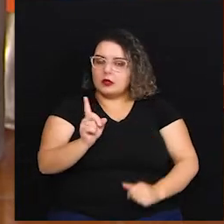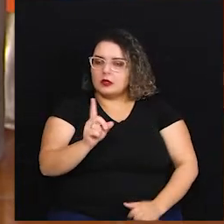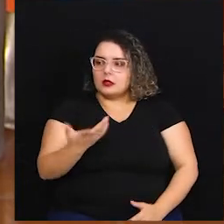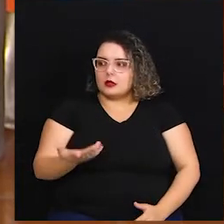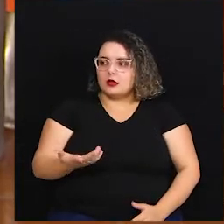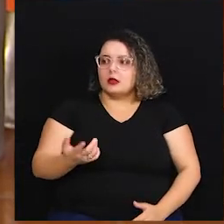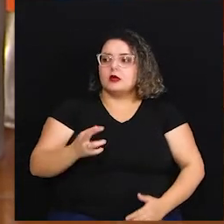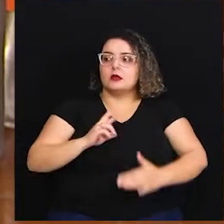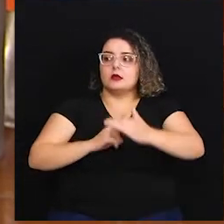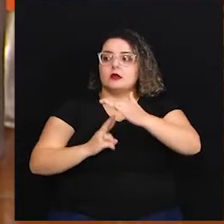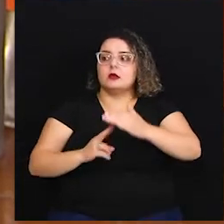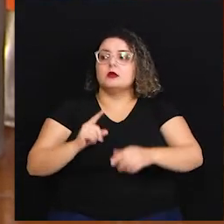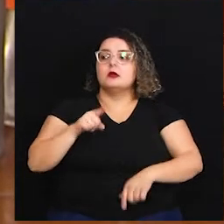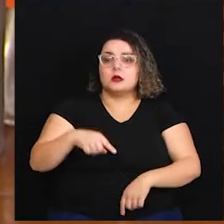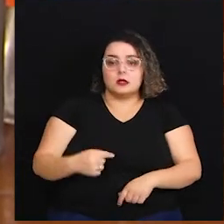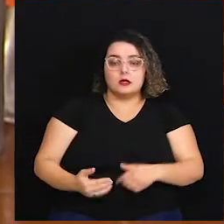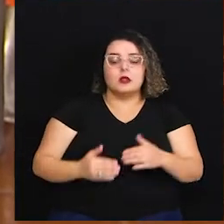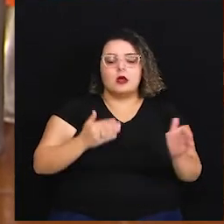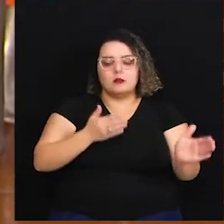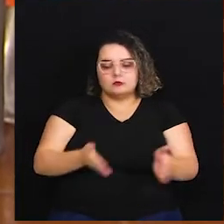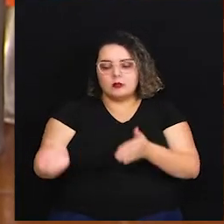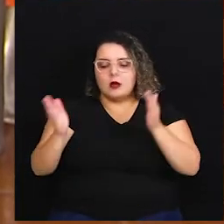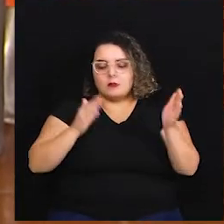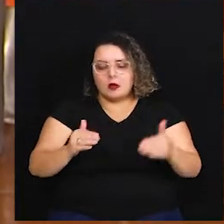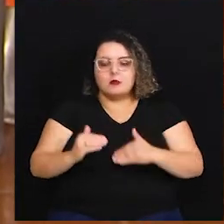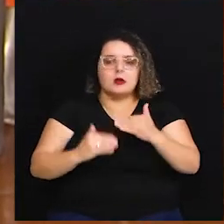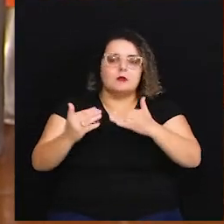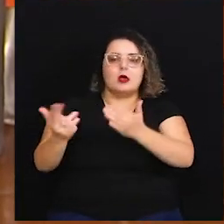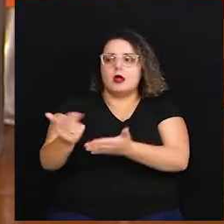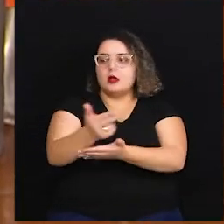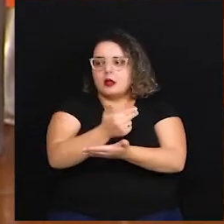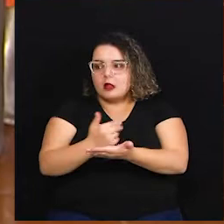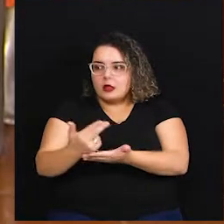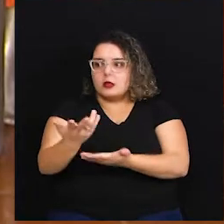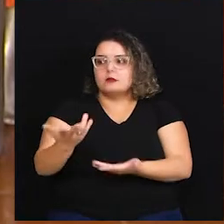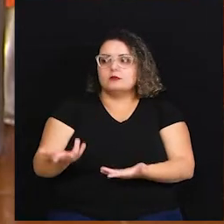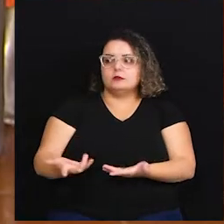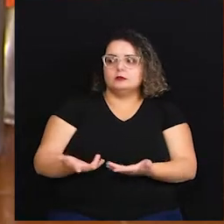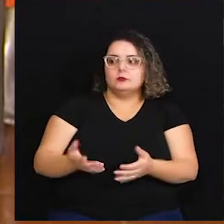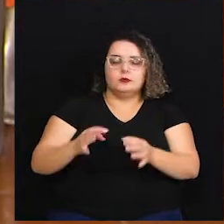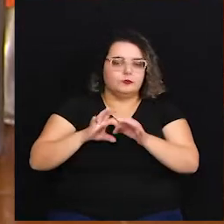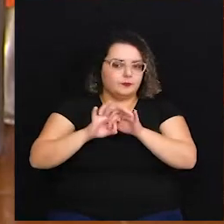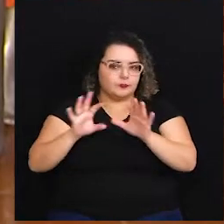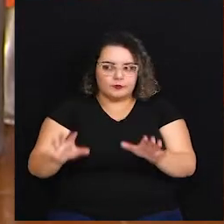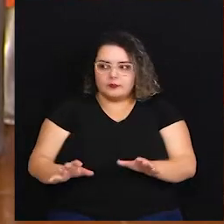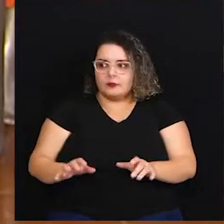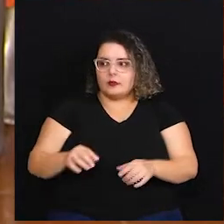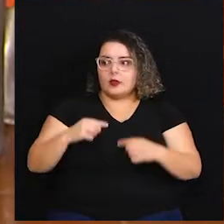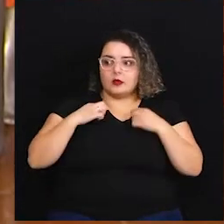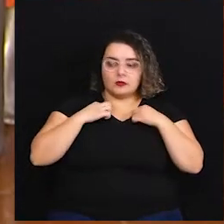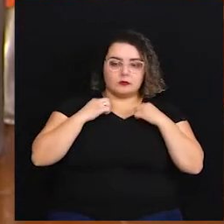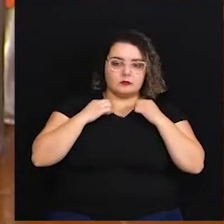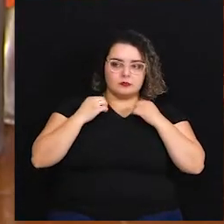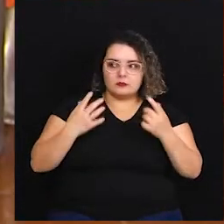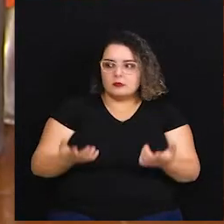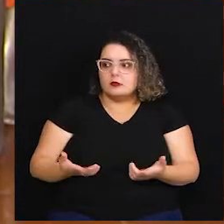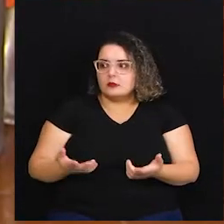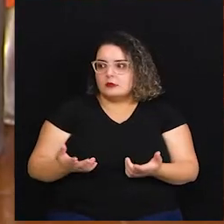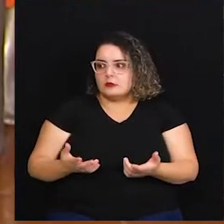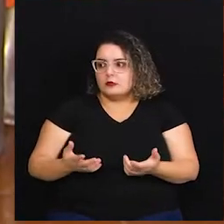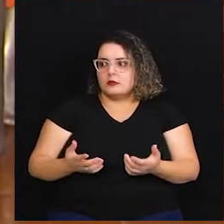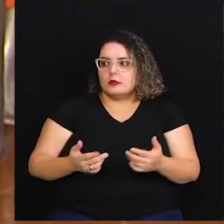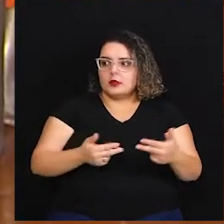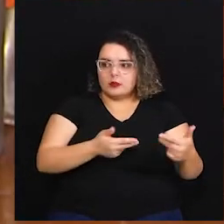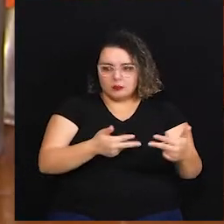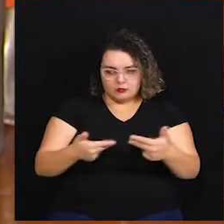ficar quietinha, não. Enquanto eu estava na feira, ele ia produzindo, ele ia desenhando. Eu já deixava muitas das peças, porque